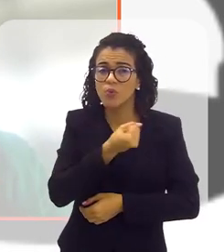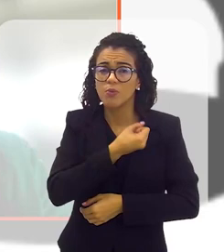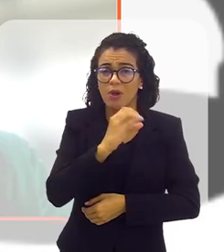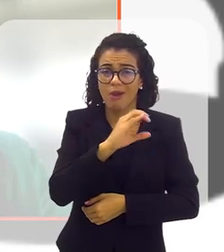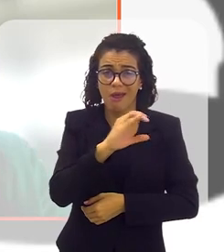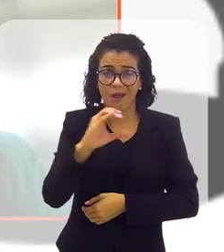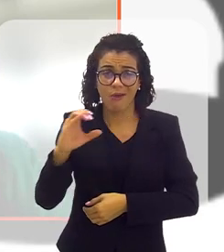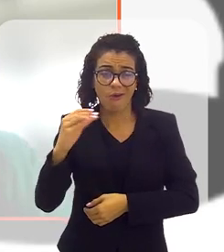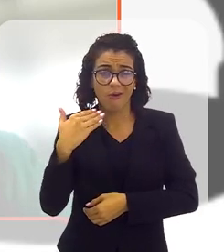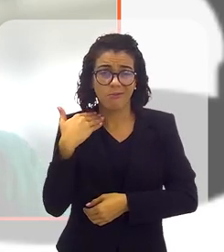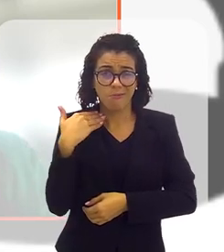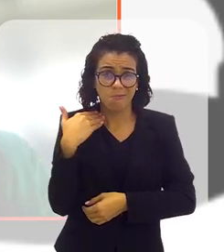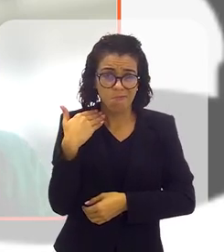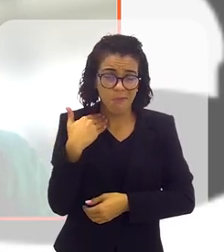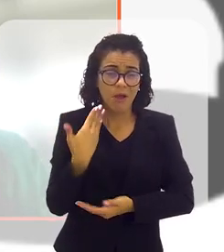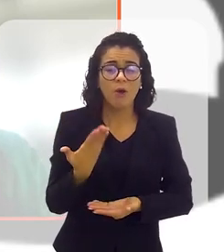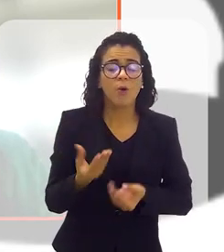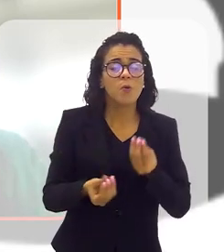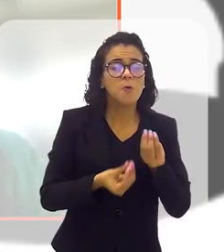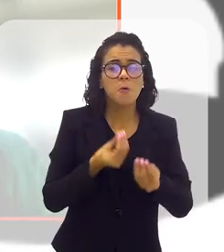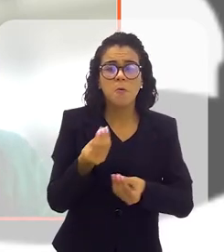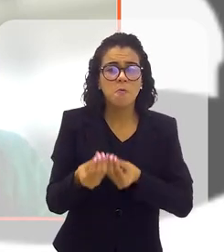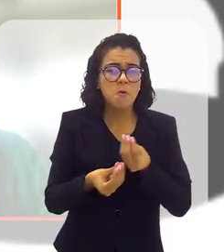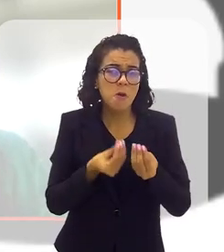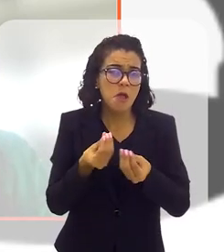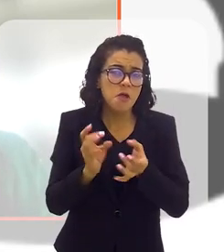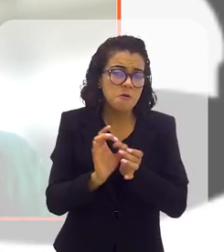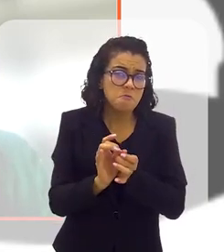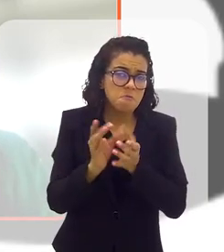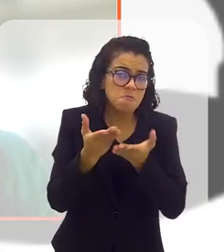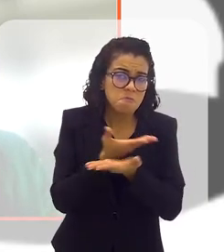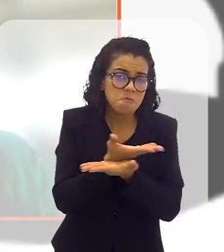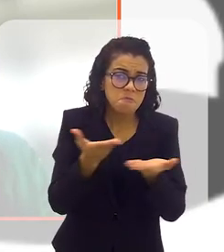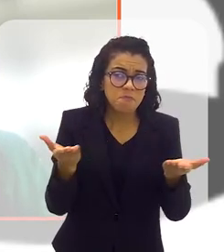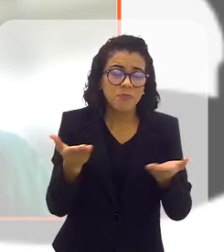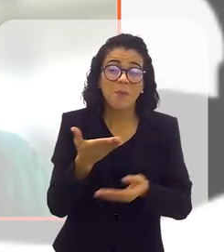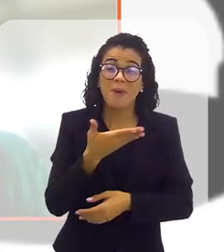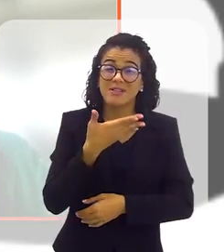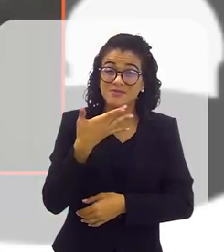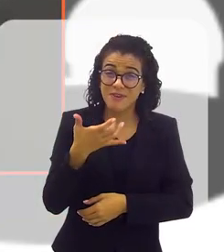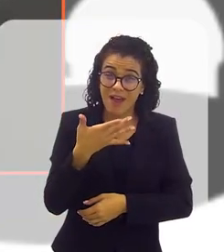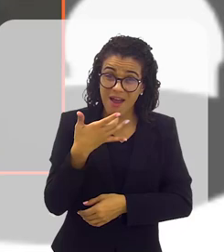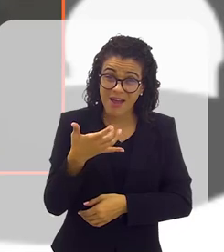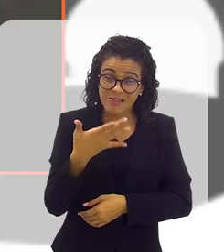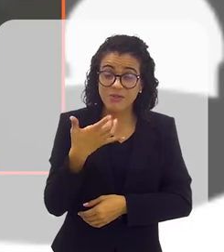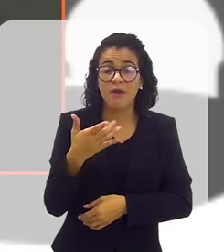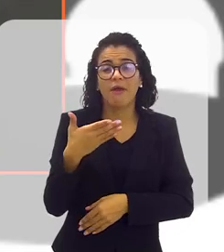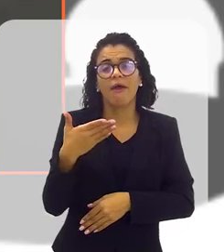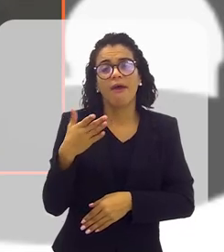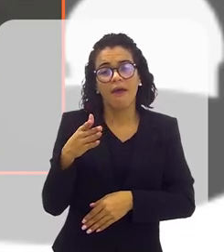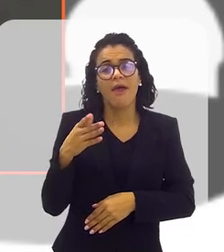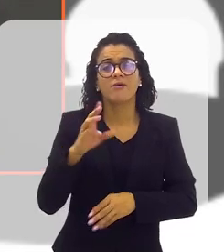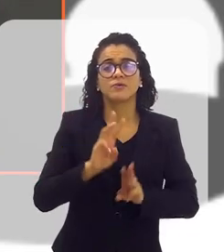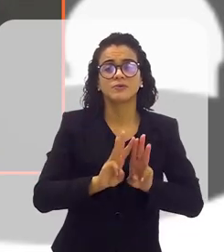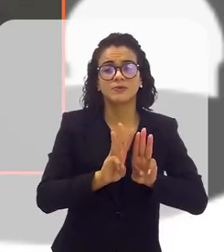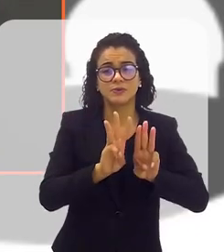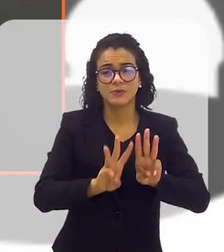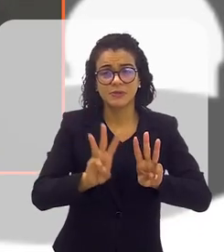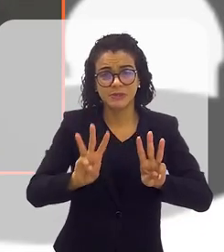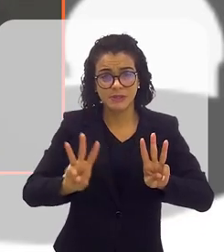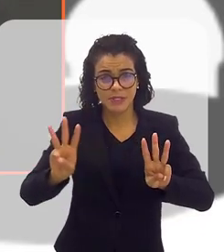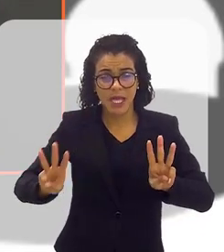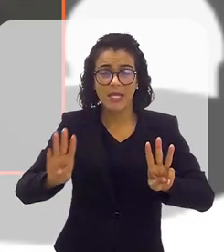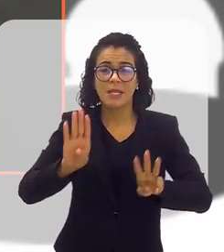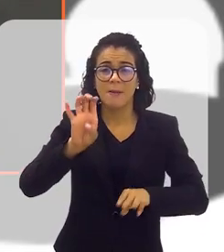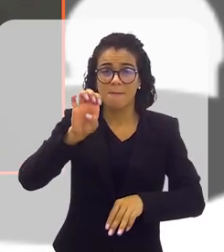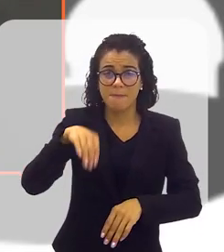é o número da conta? Qual é o processo que vocês disponibilizam para que O haja mais contribuição? fácil é ela entrar no site